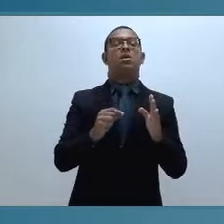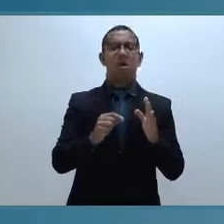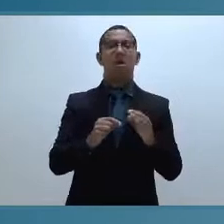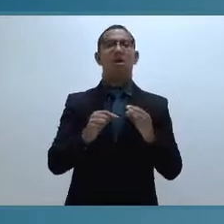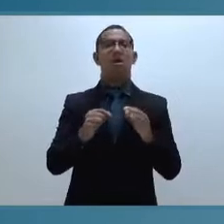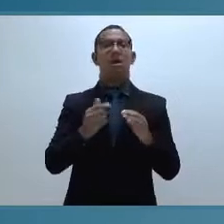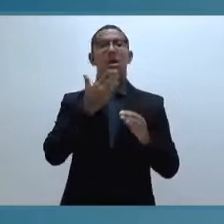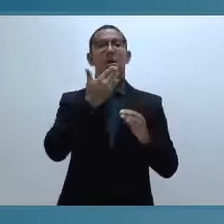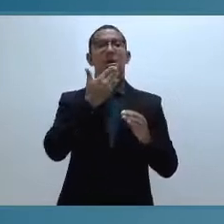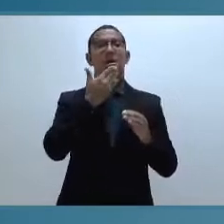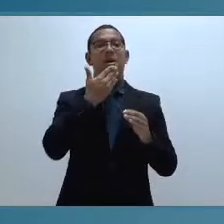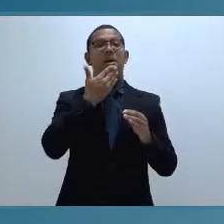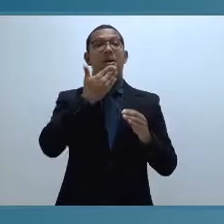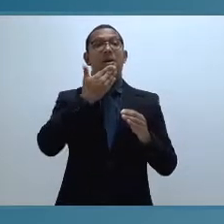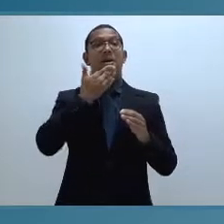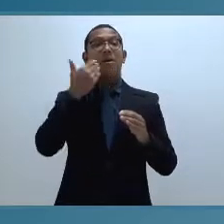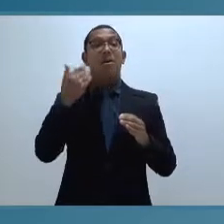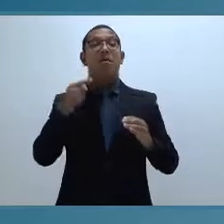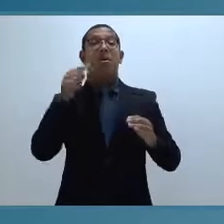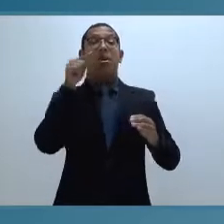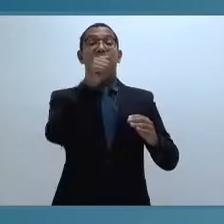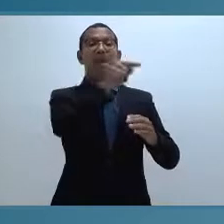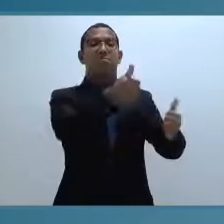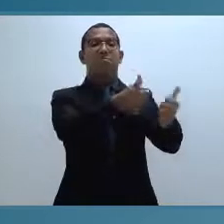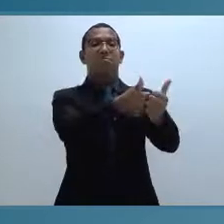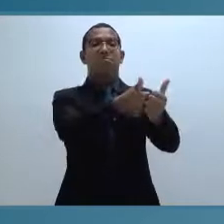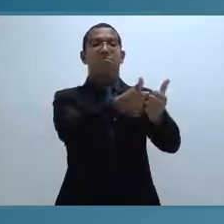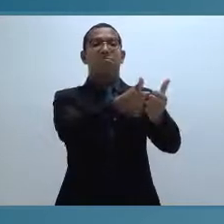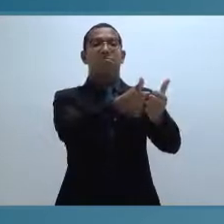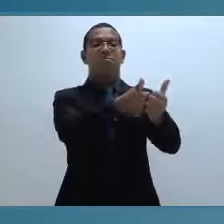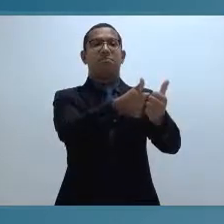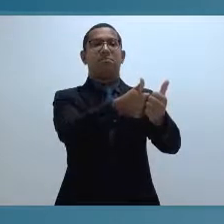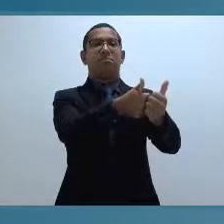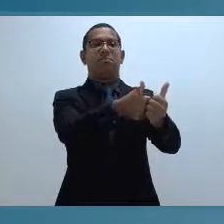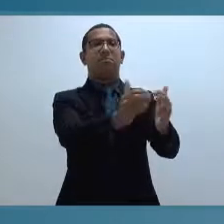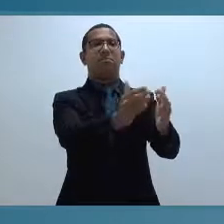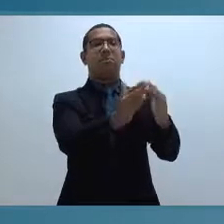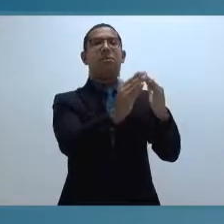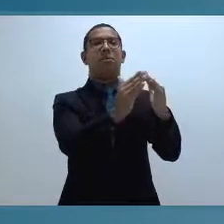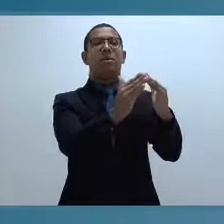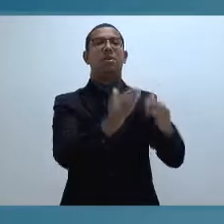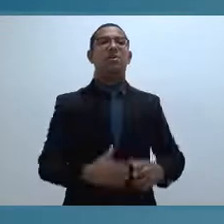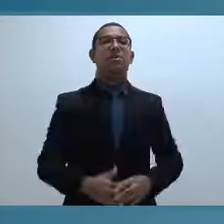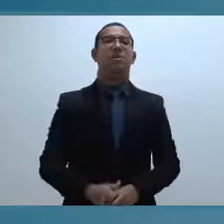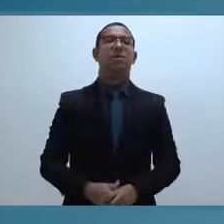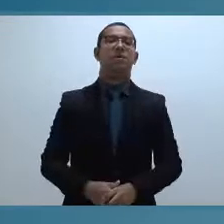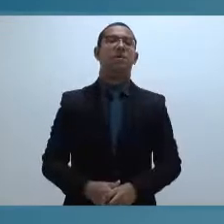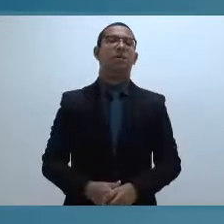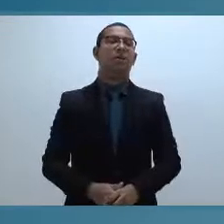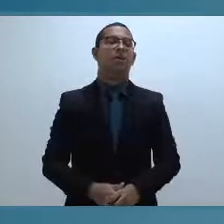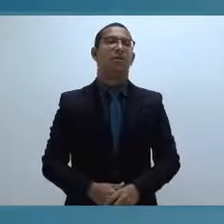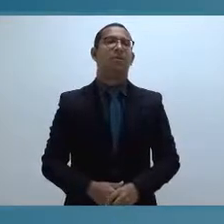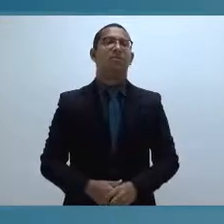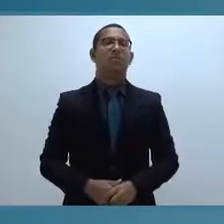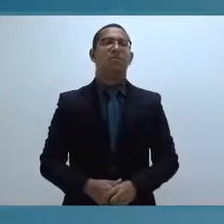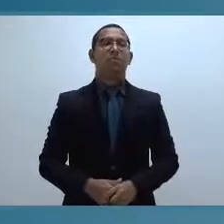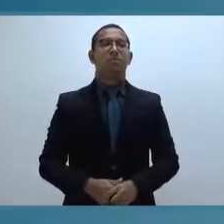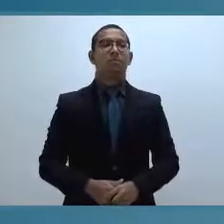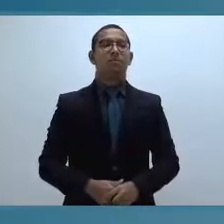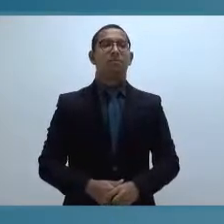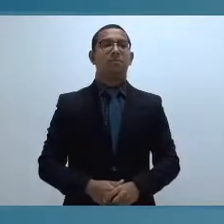na sede do juiz em que atua, sob pena de manifesto e definir a intenção da norma ou